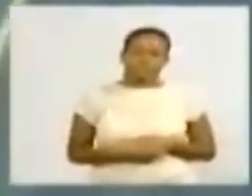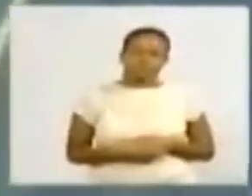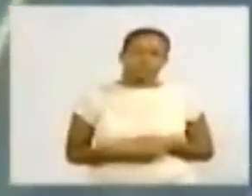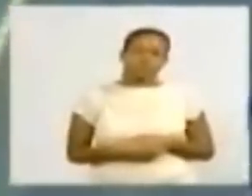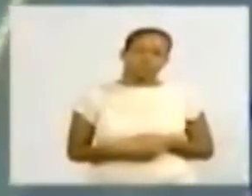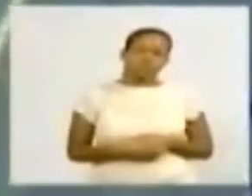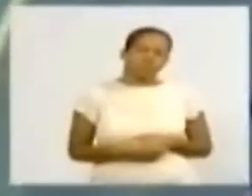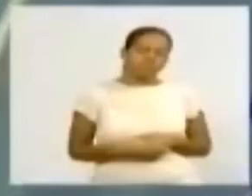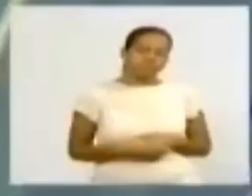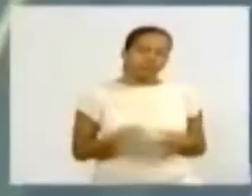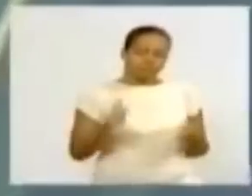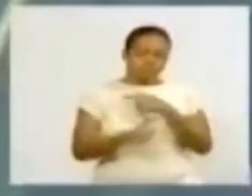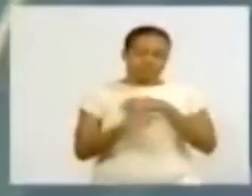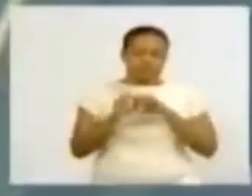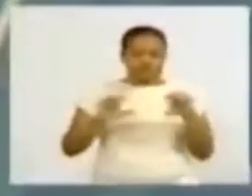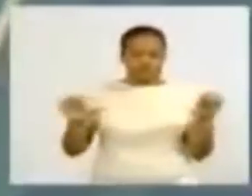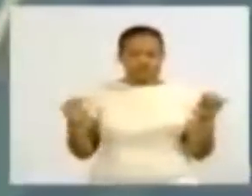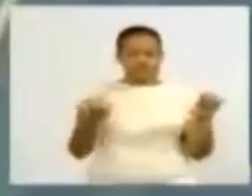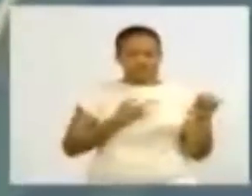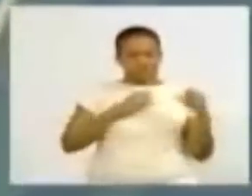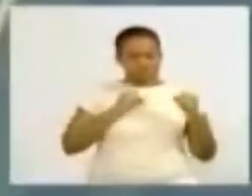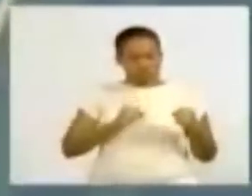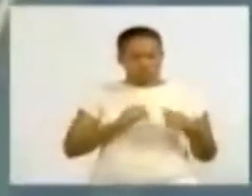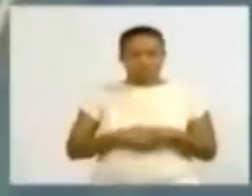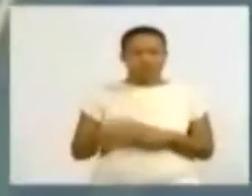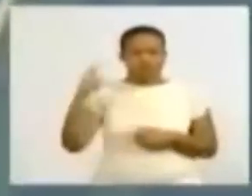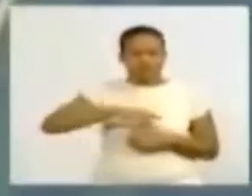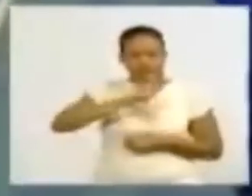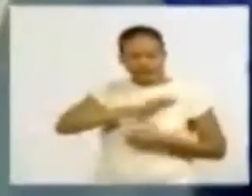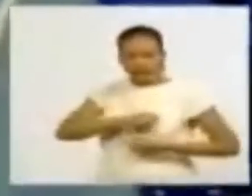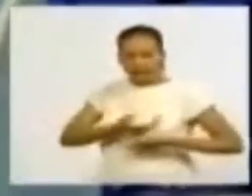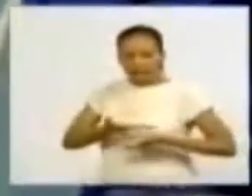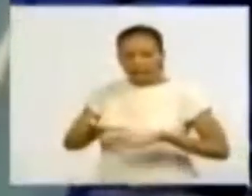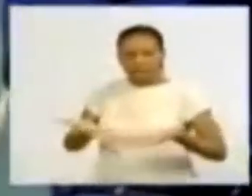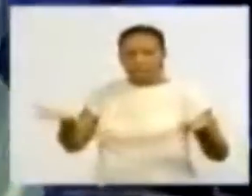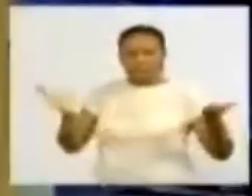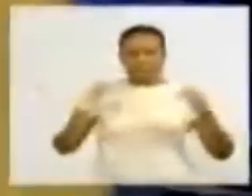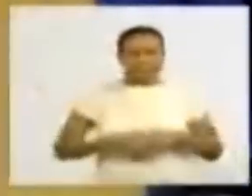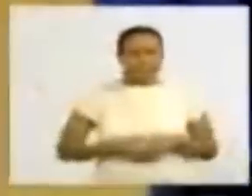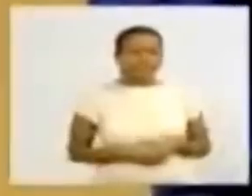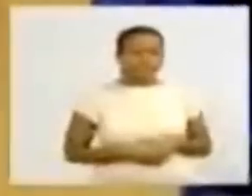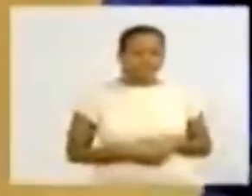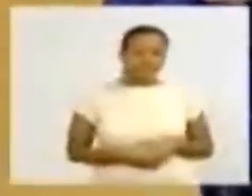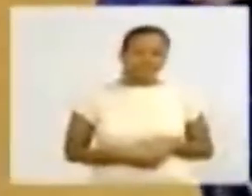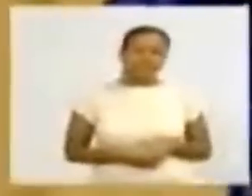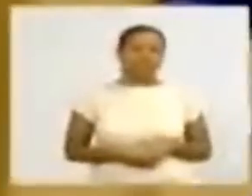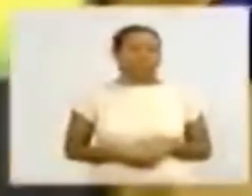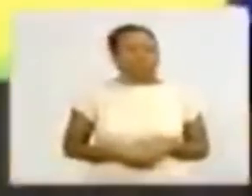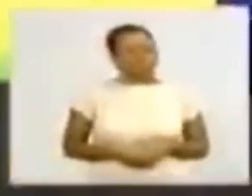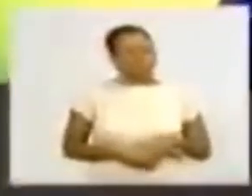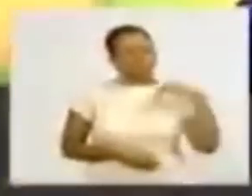O primeiro gesto evangelizador que nós podemos fazer para alguém é amar. É